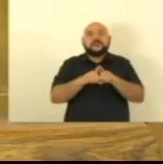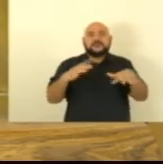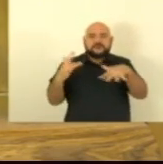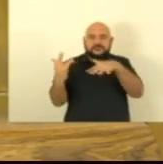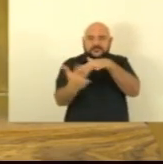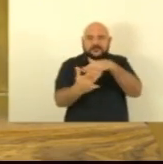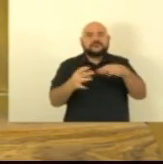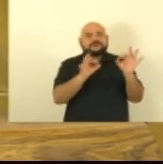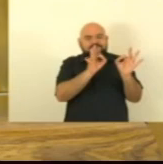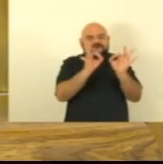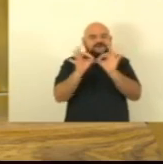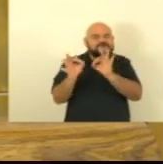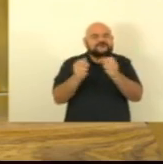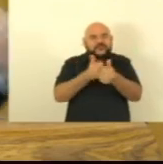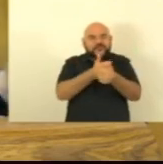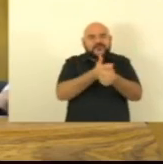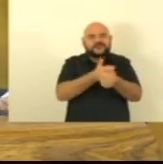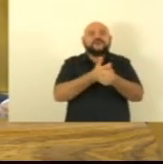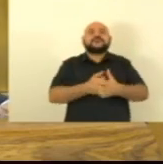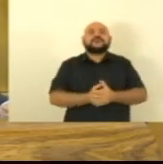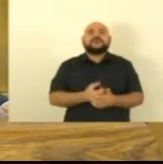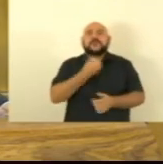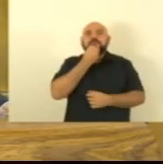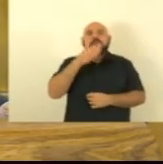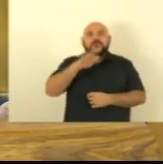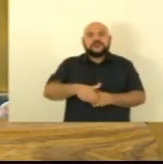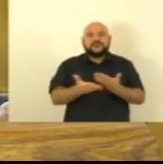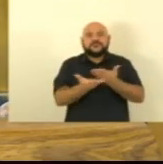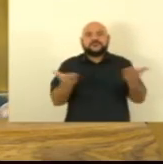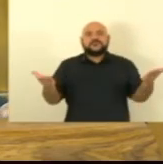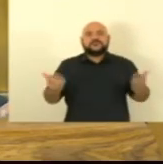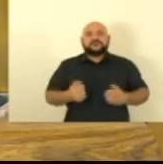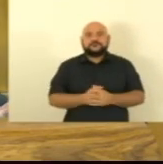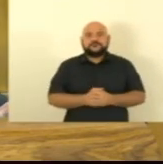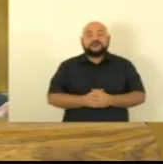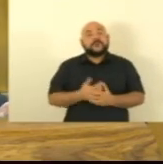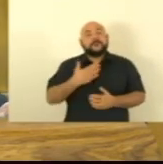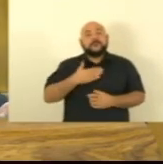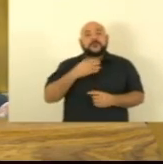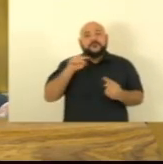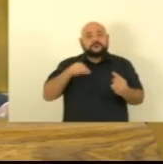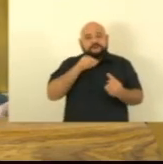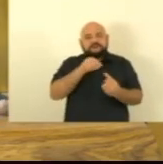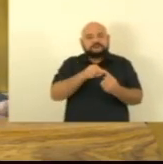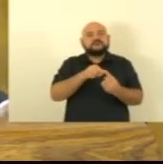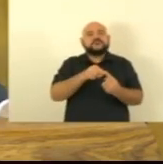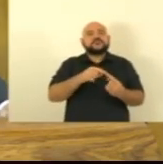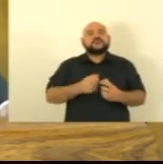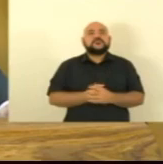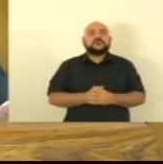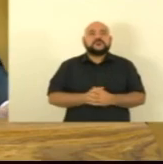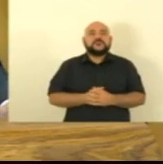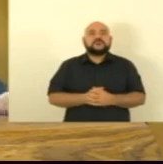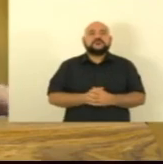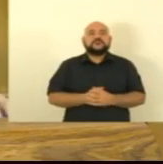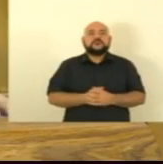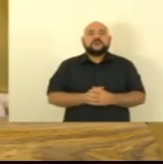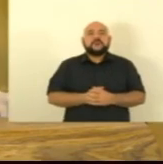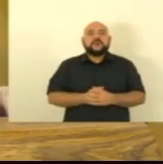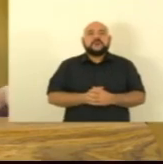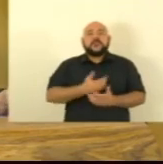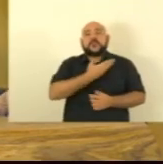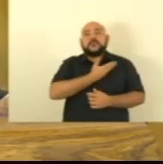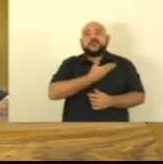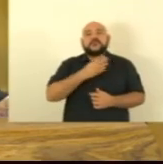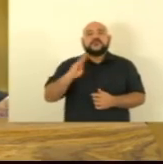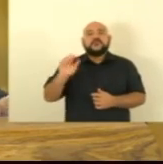boa tarde a todos. O meu objetivo, deputado e delegado Danilo Baense, nesta